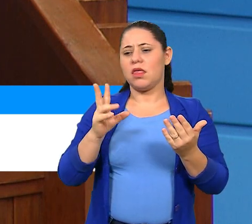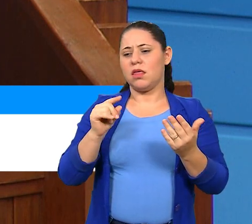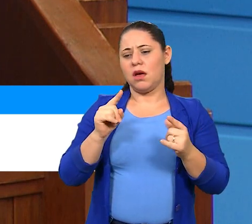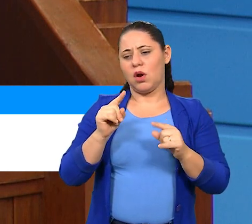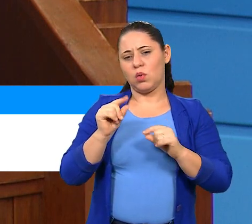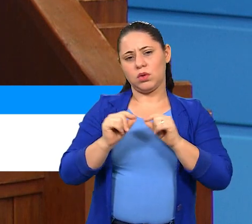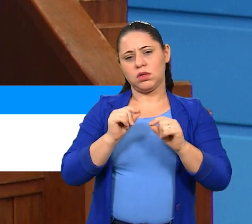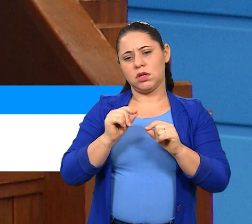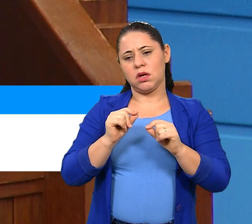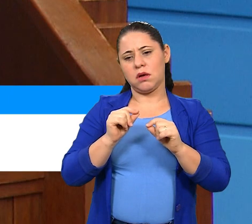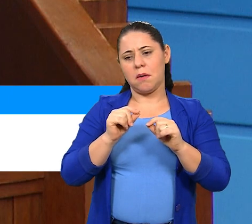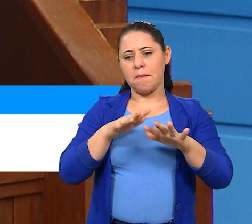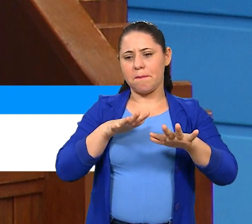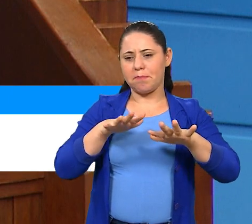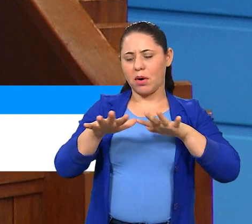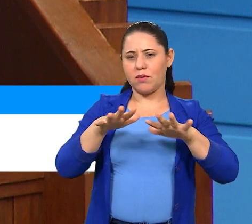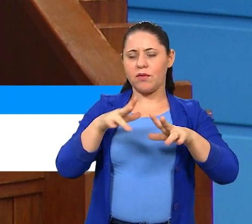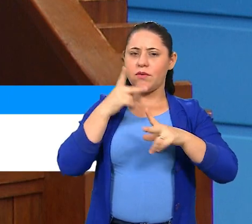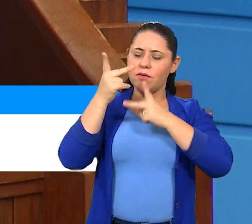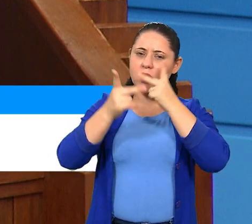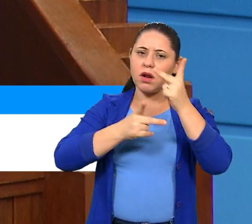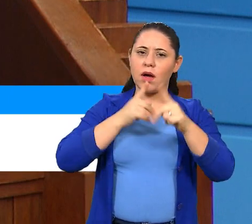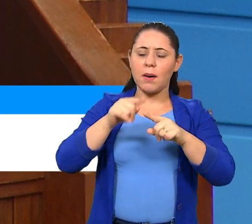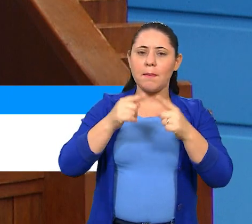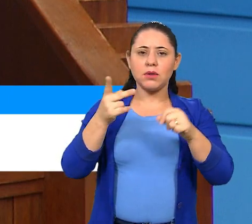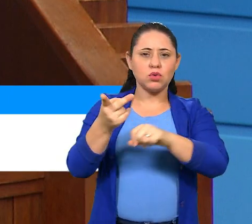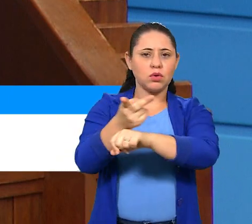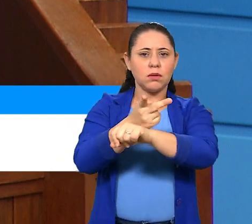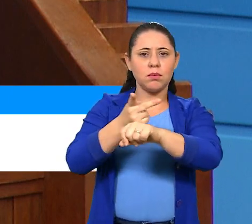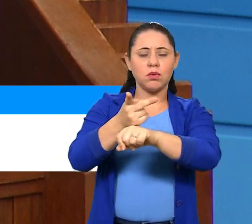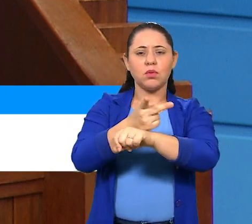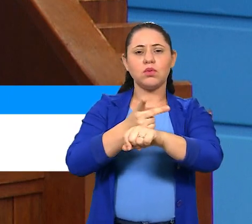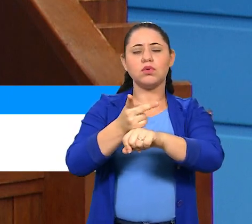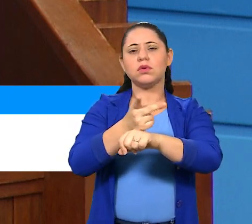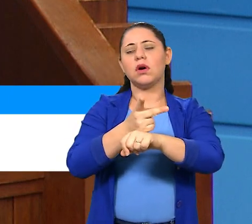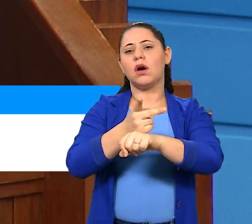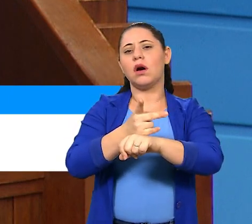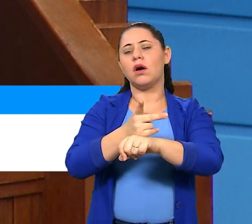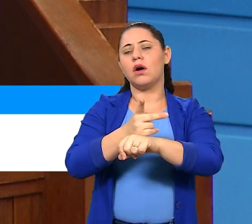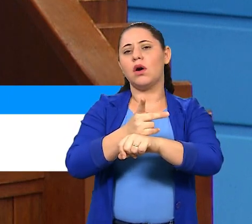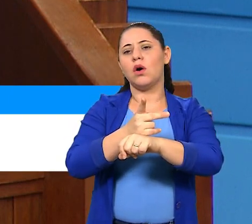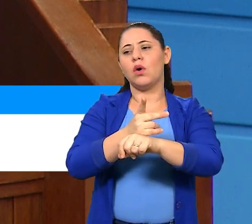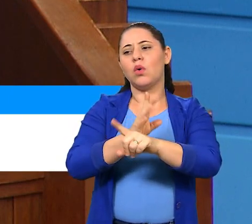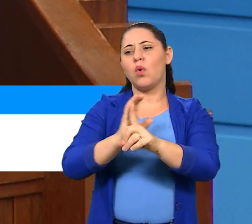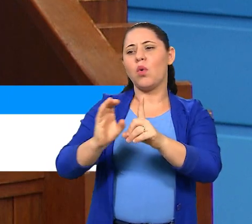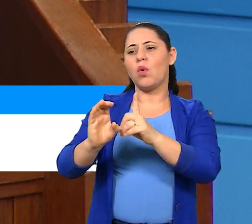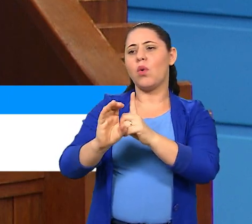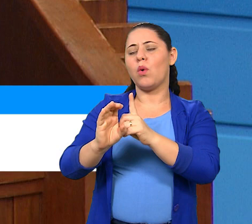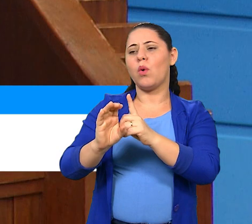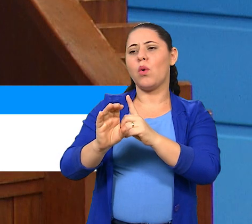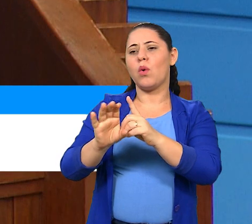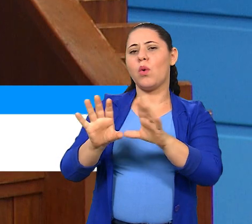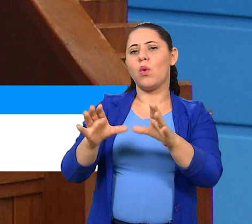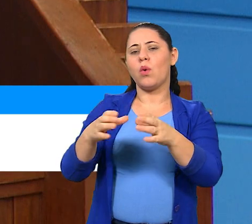não no ato de se manifestar mas aquilo que se busca com a manifestação